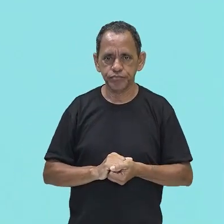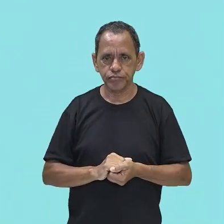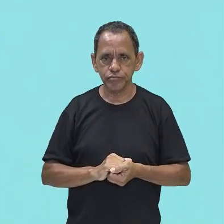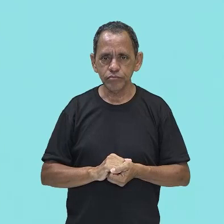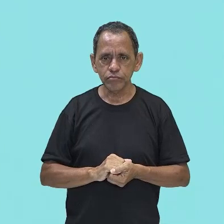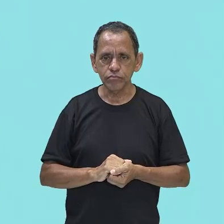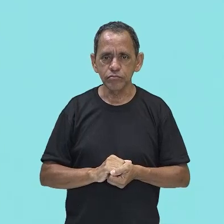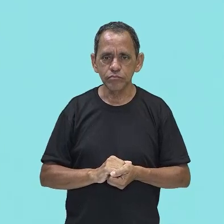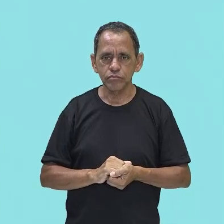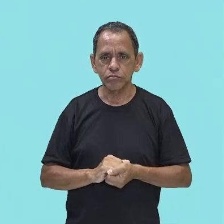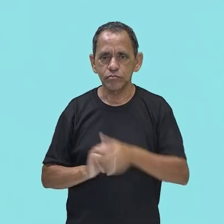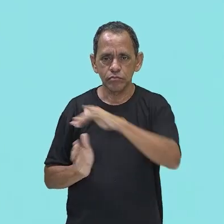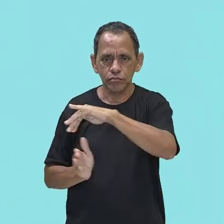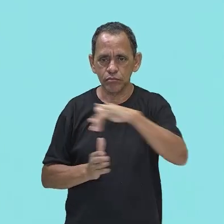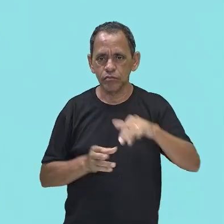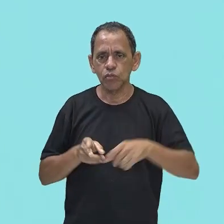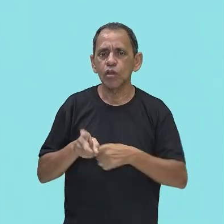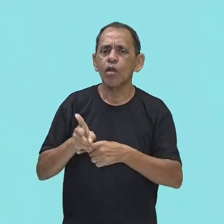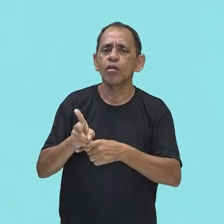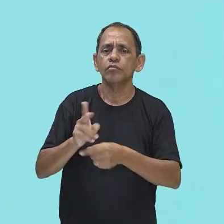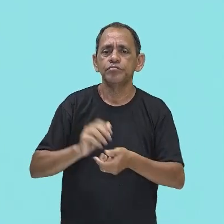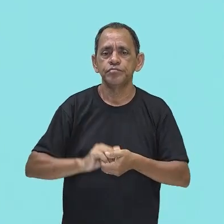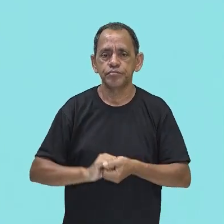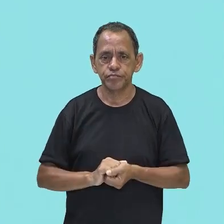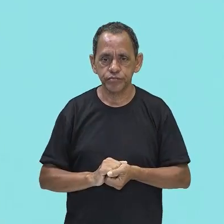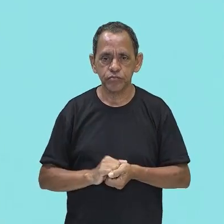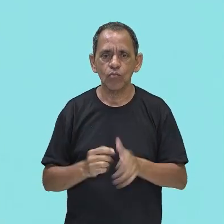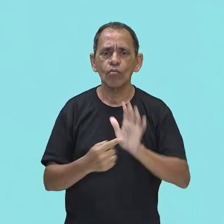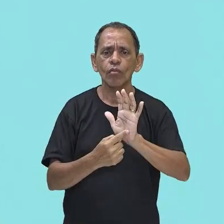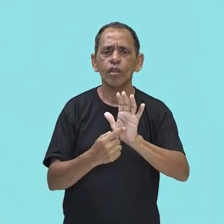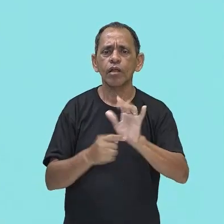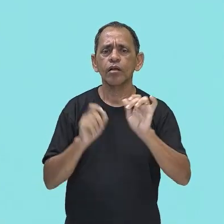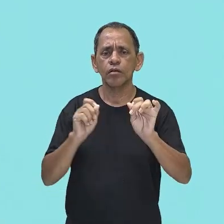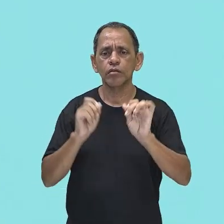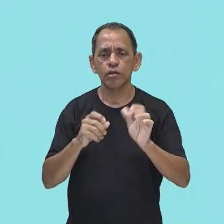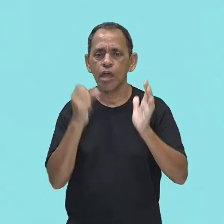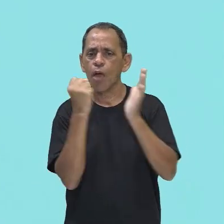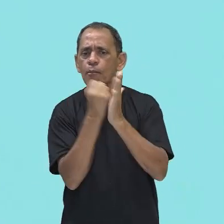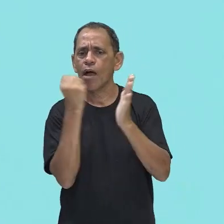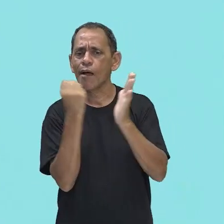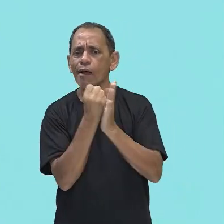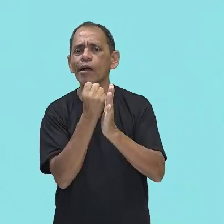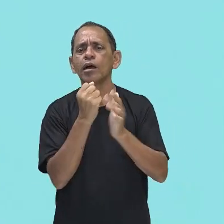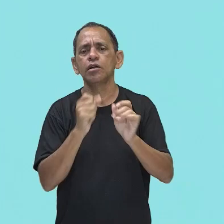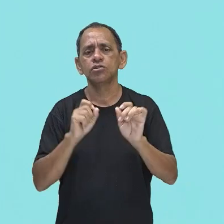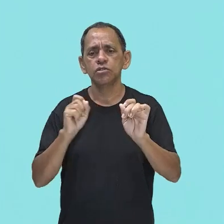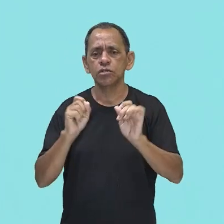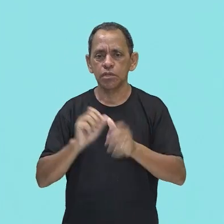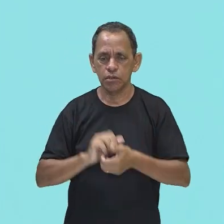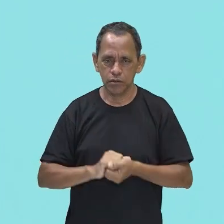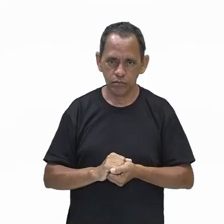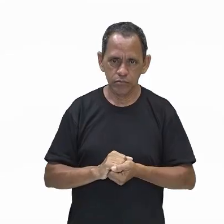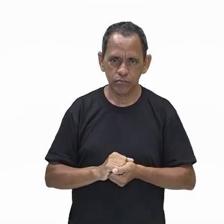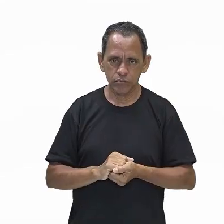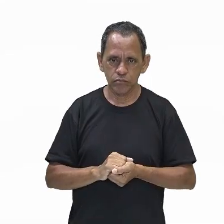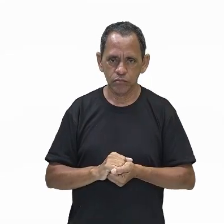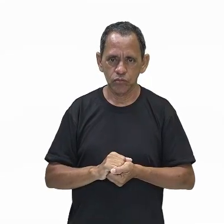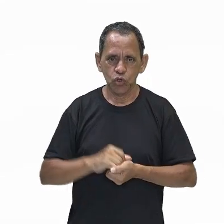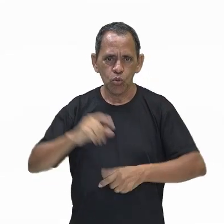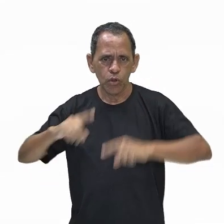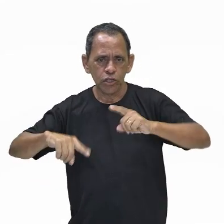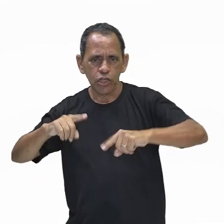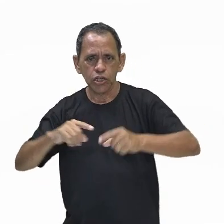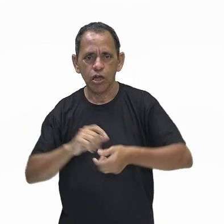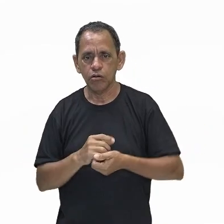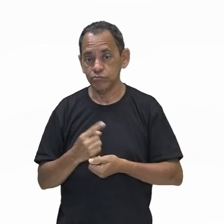Então vamos lá, a continuidade. Vamos mostrar agora o que é marcante na obra desse escritor. Vejam só,